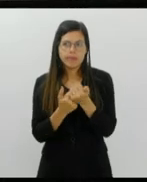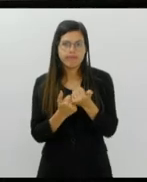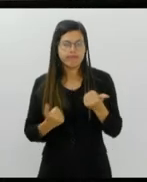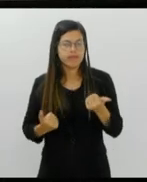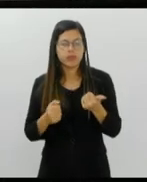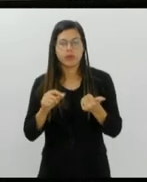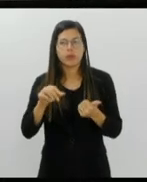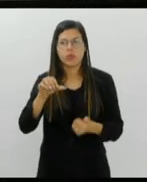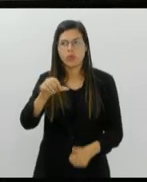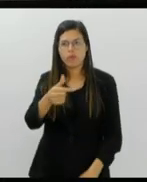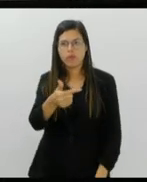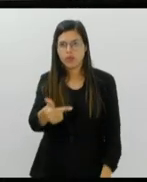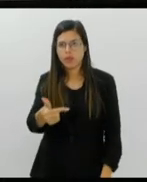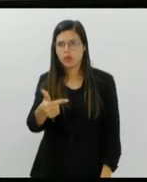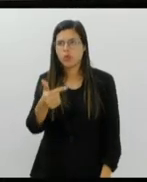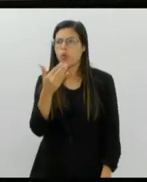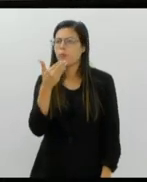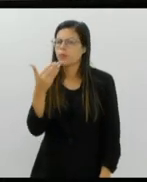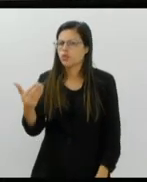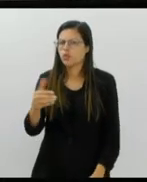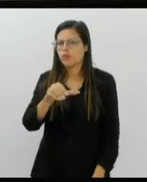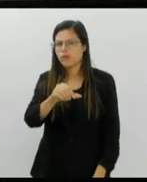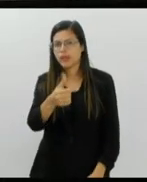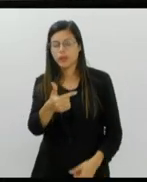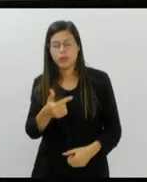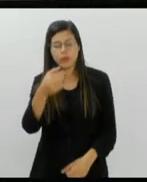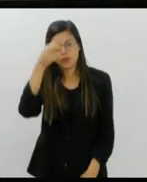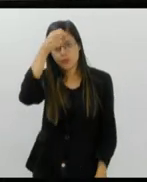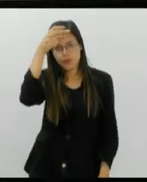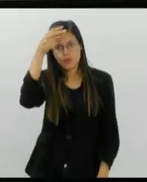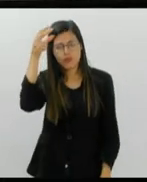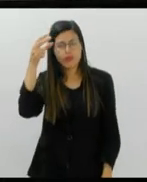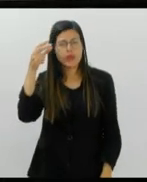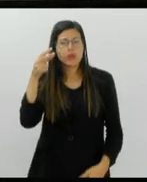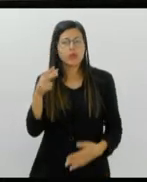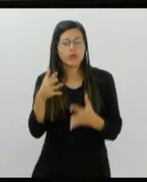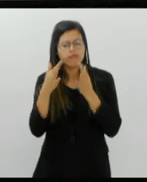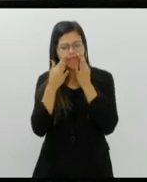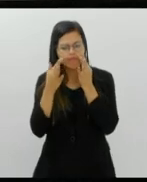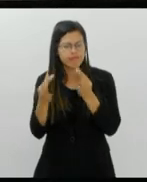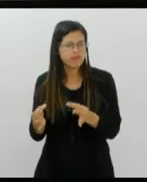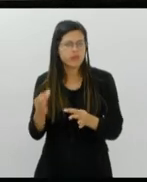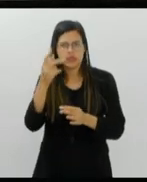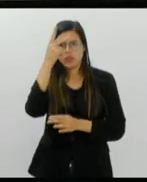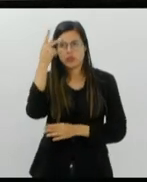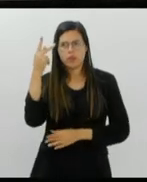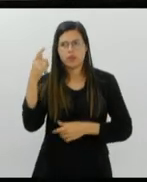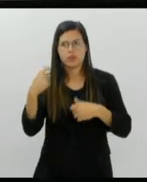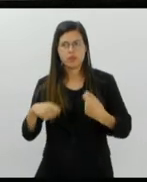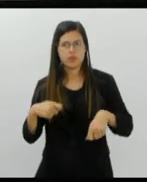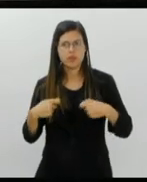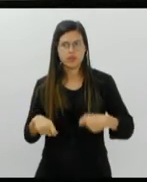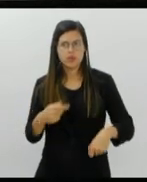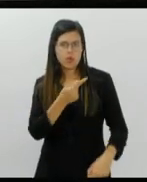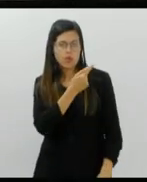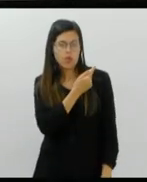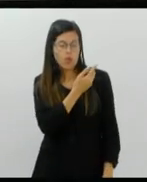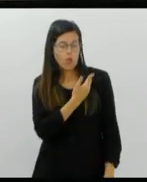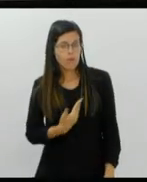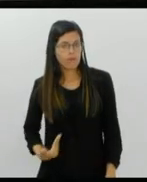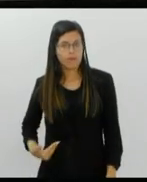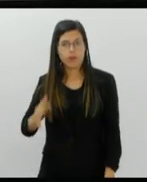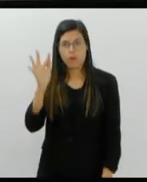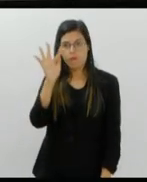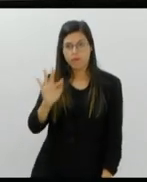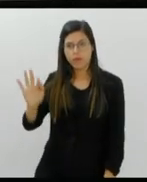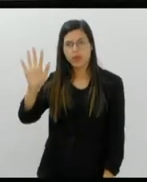92 prefeitos que comecem a olhar um pouco mais para essas pessoas que tanto precisam ao governo federal que